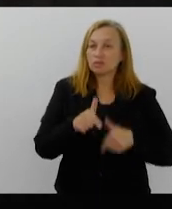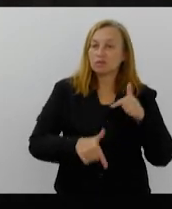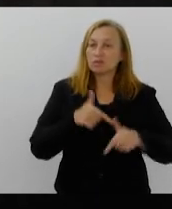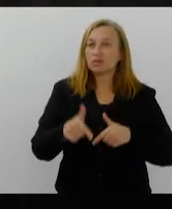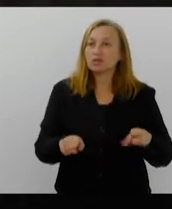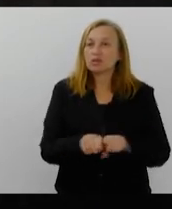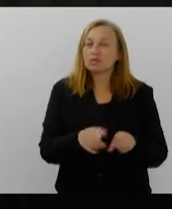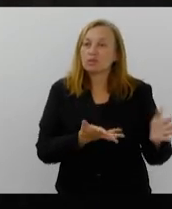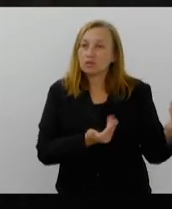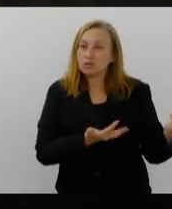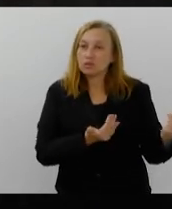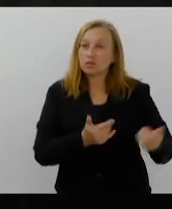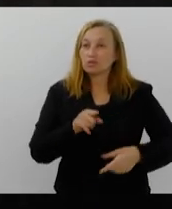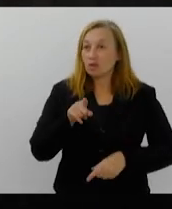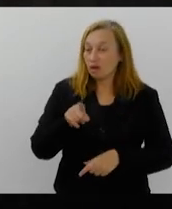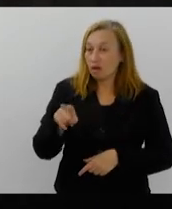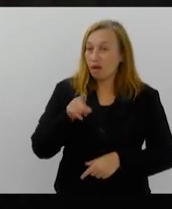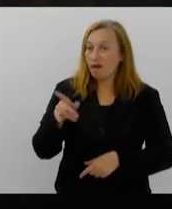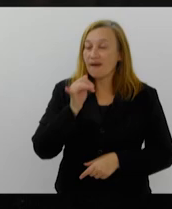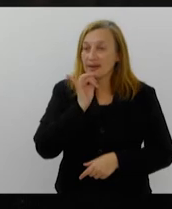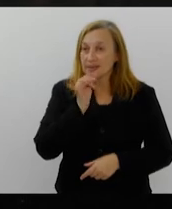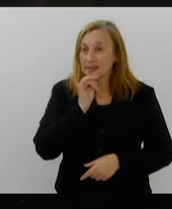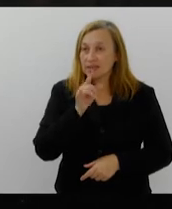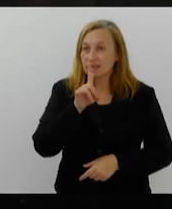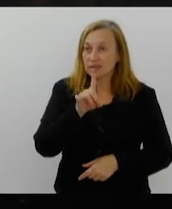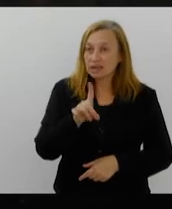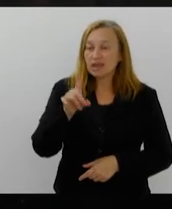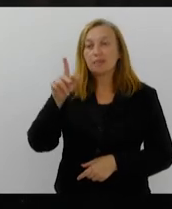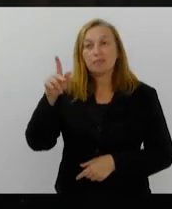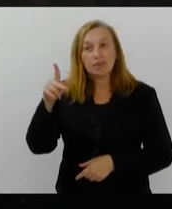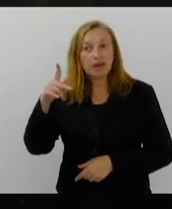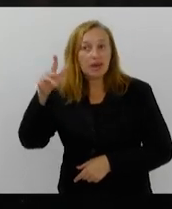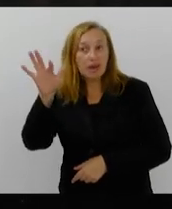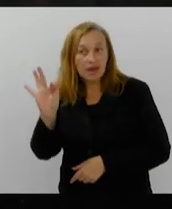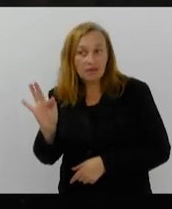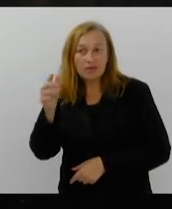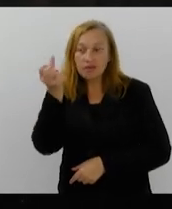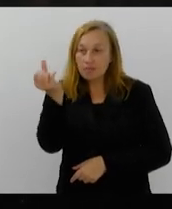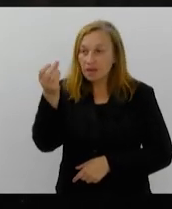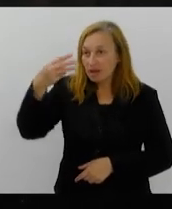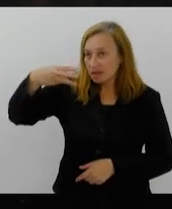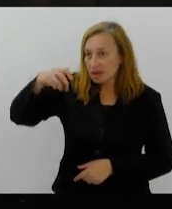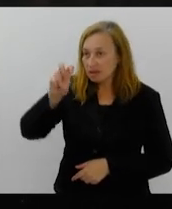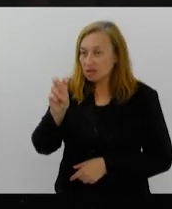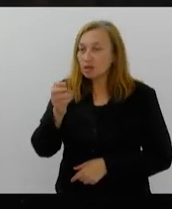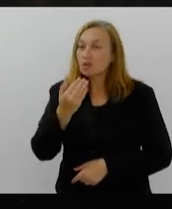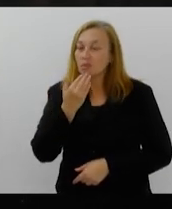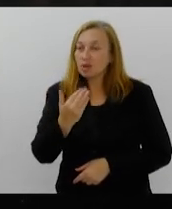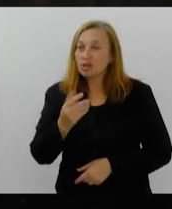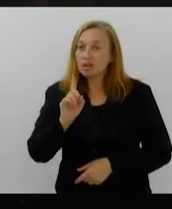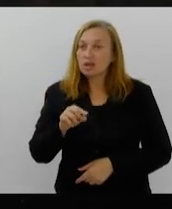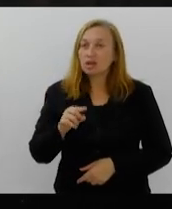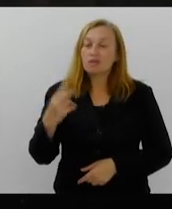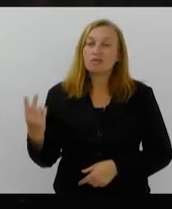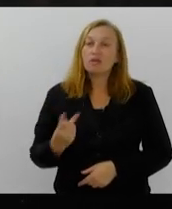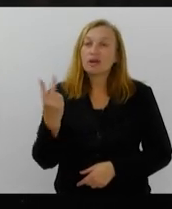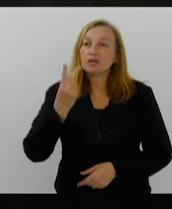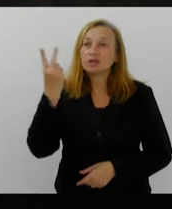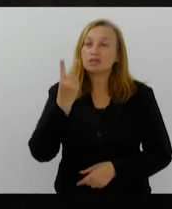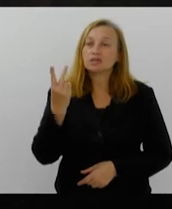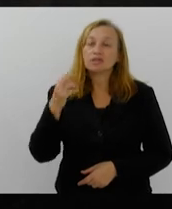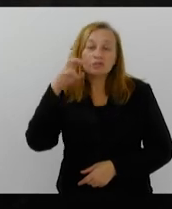nossos jovens. Está lá, por exemplo, que na DPF 635, um dos encaminhamentos é a priorização